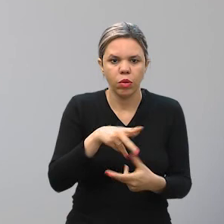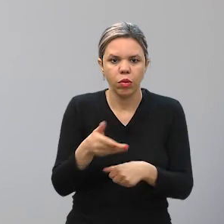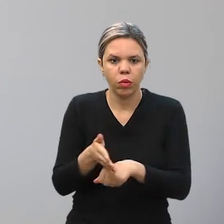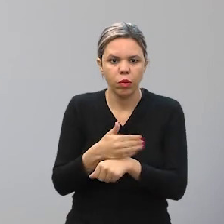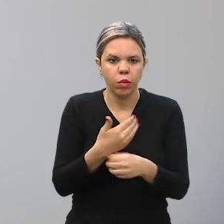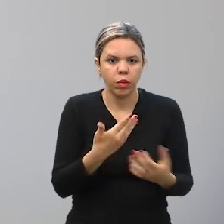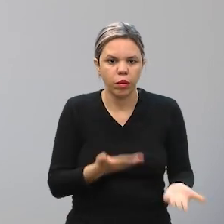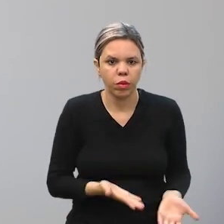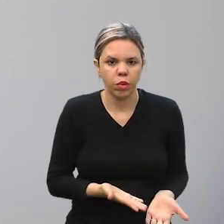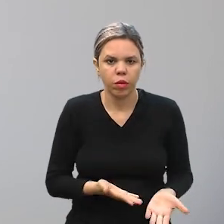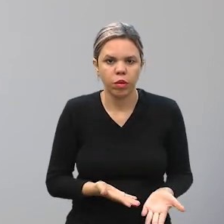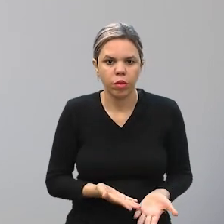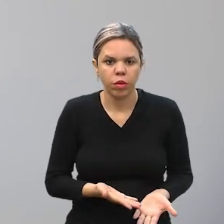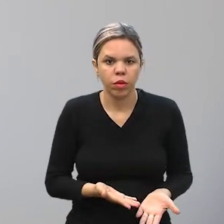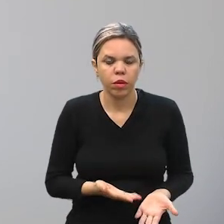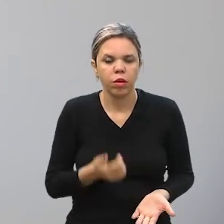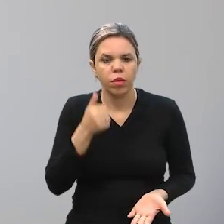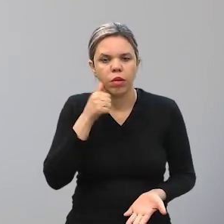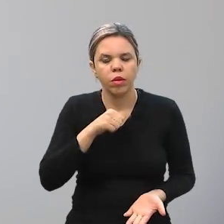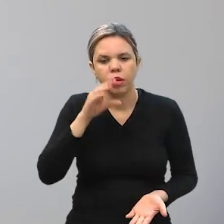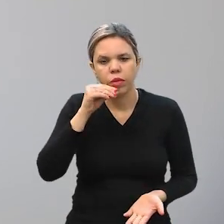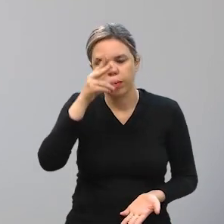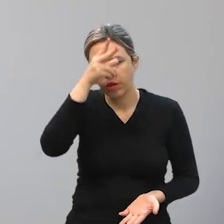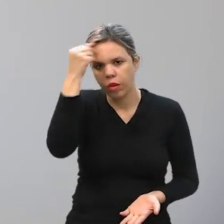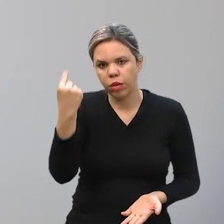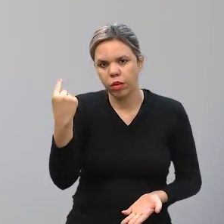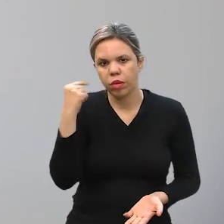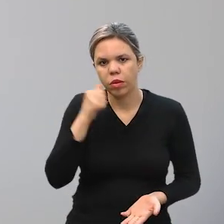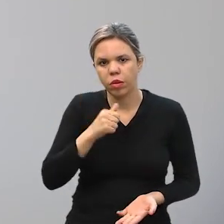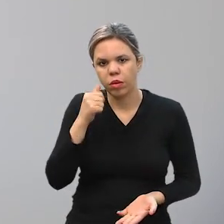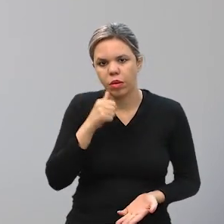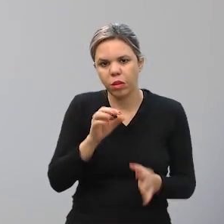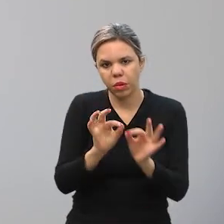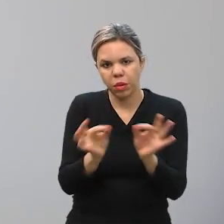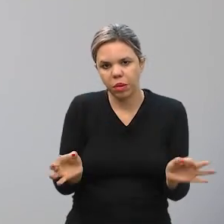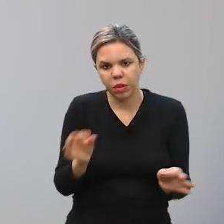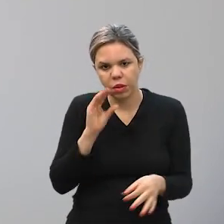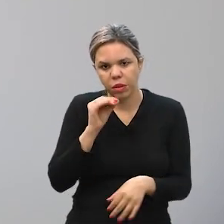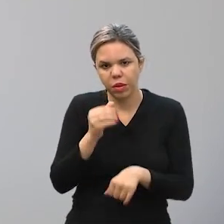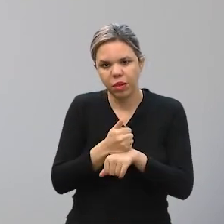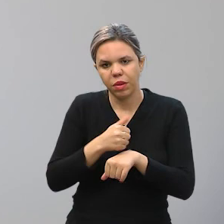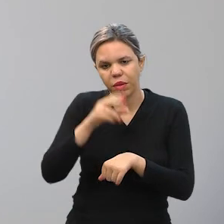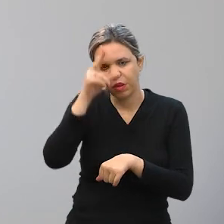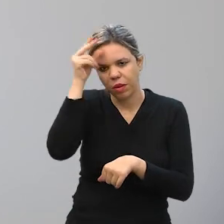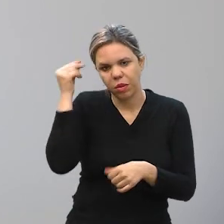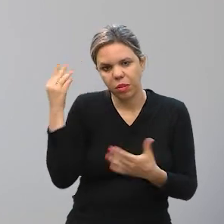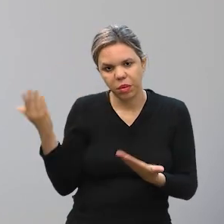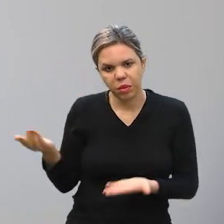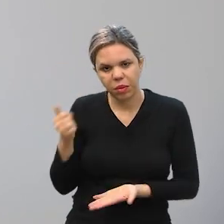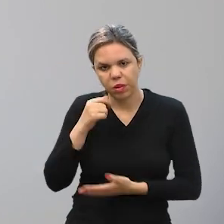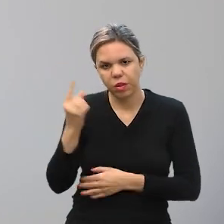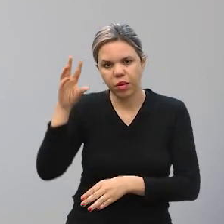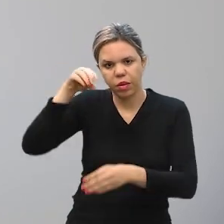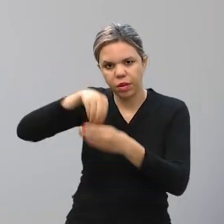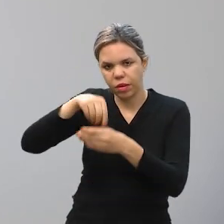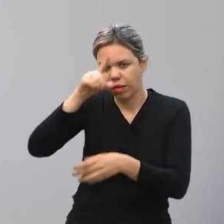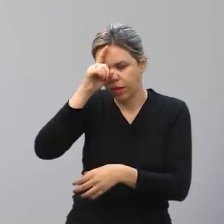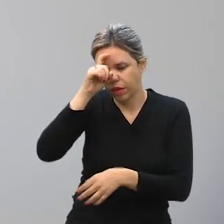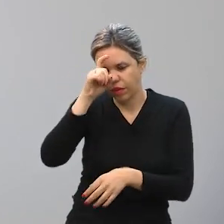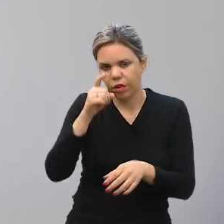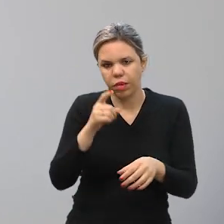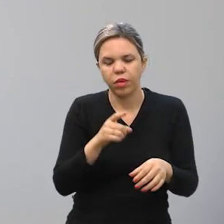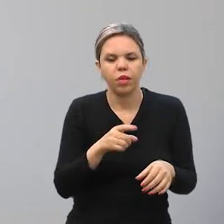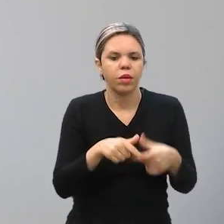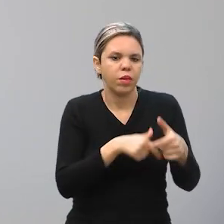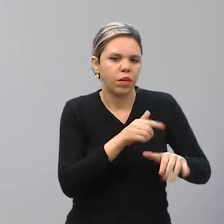anterior era uma funcionária pública, uma mulherzinha funcionária pública, lá dentro de um negócio, que